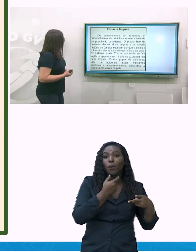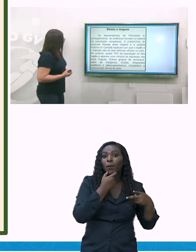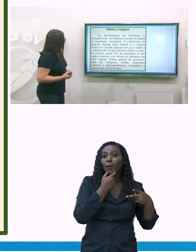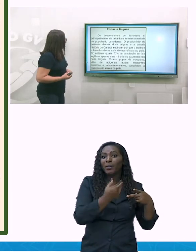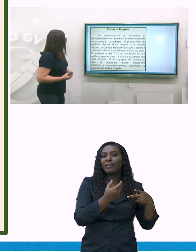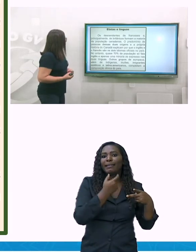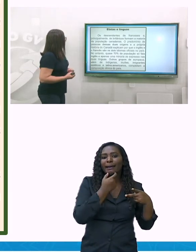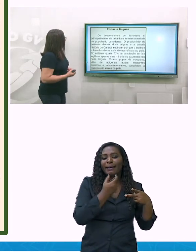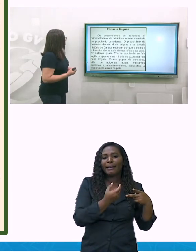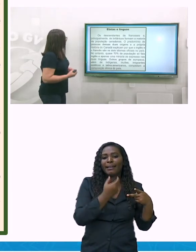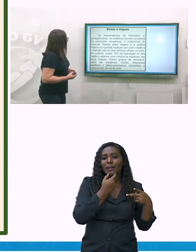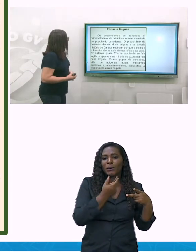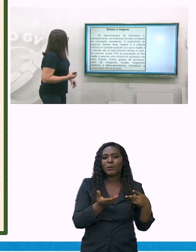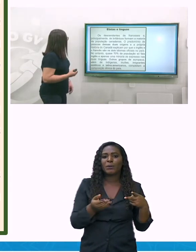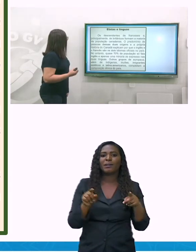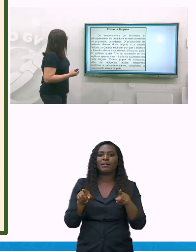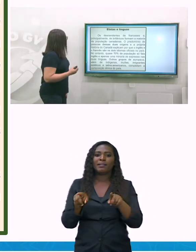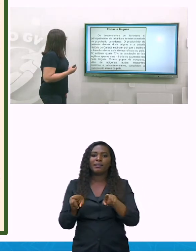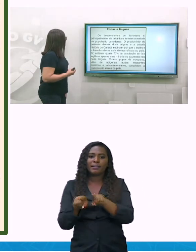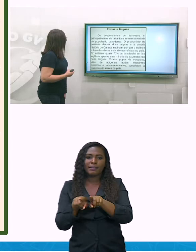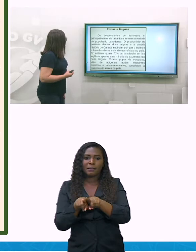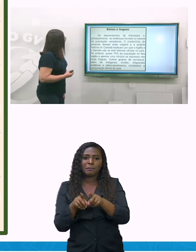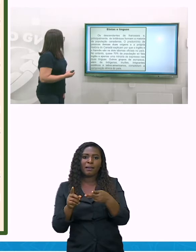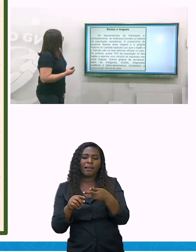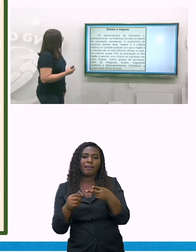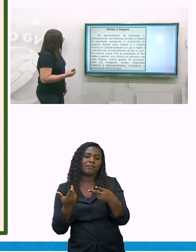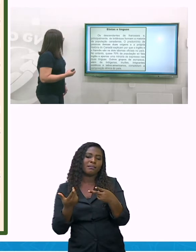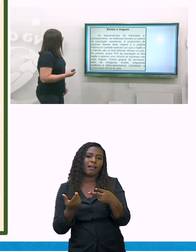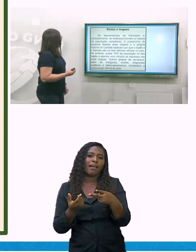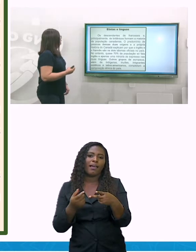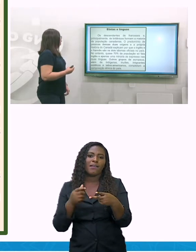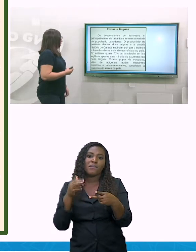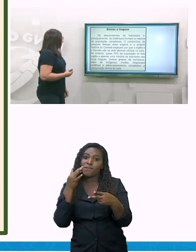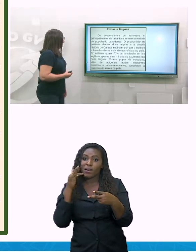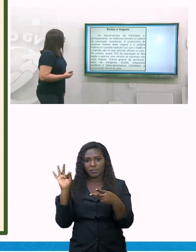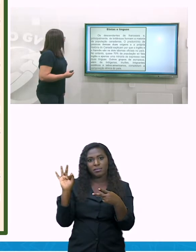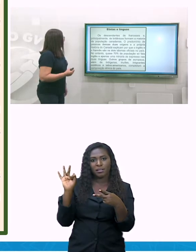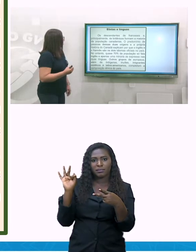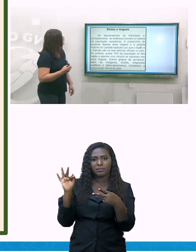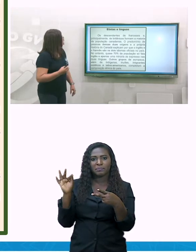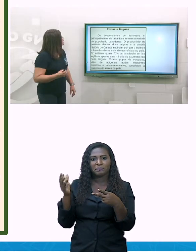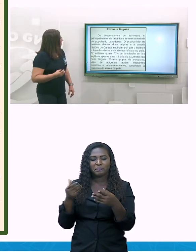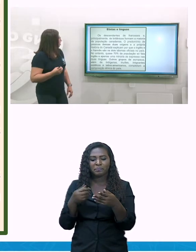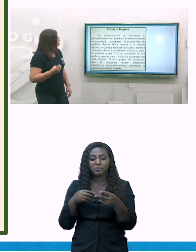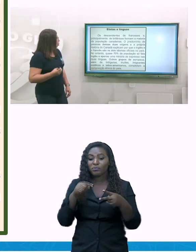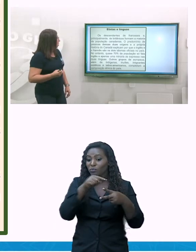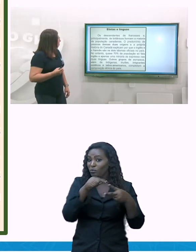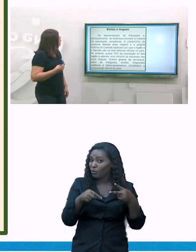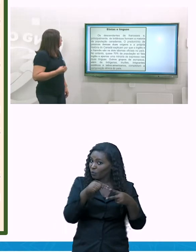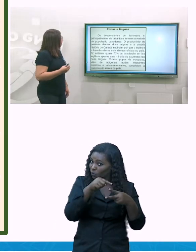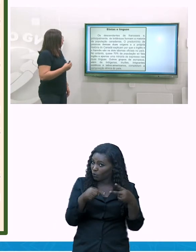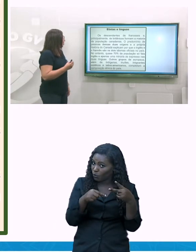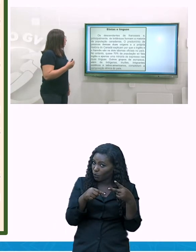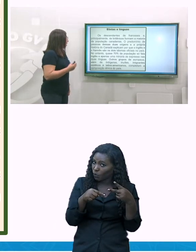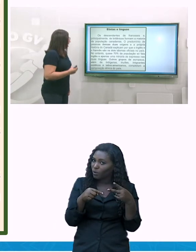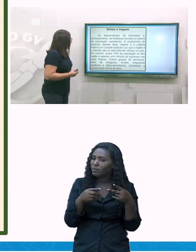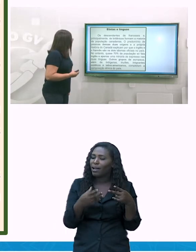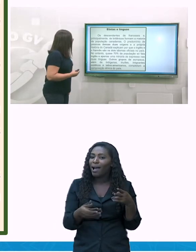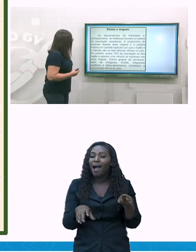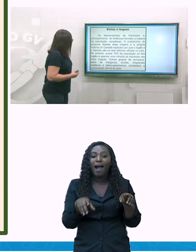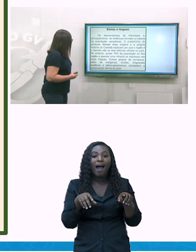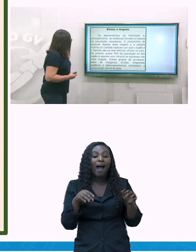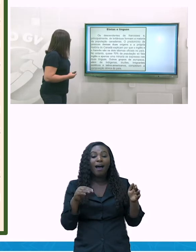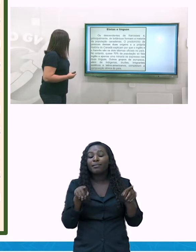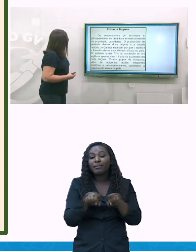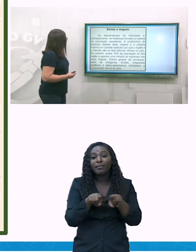do Canadá explicam por que o inglês e o francês são os 2 idiomas oficiais